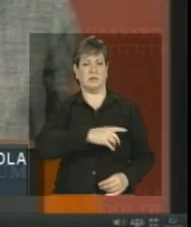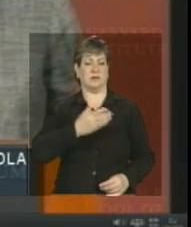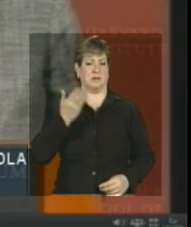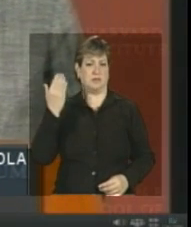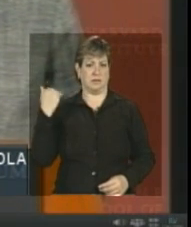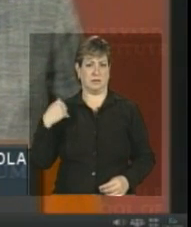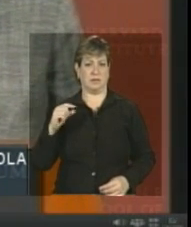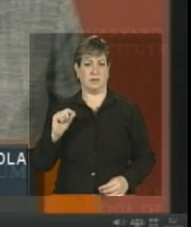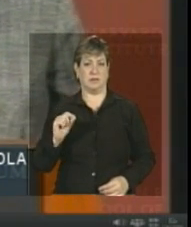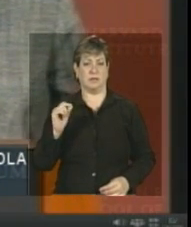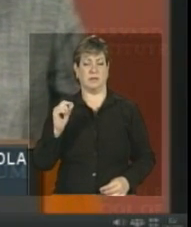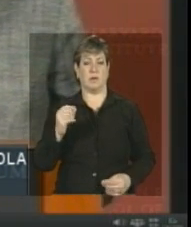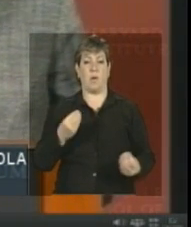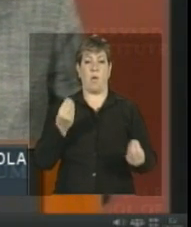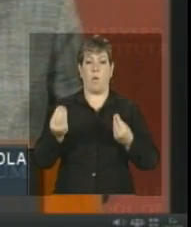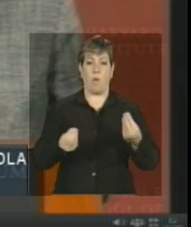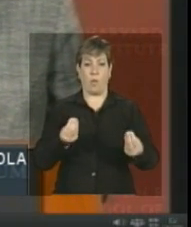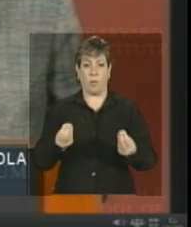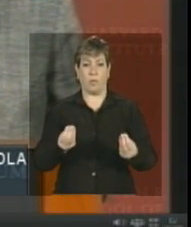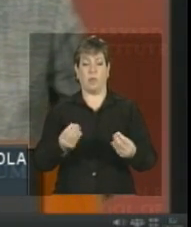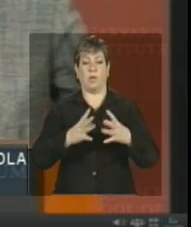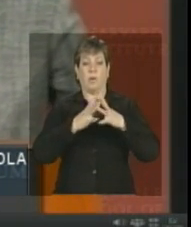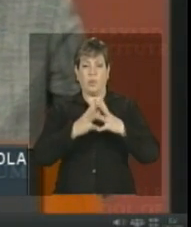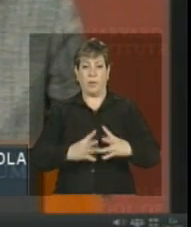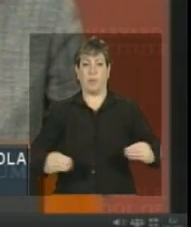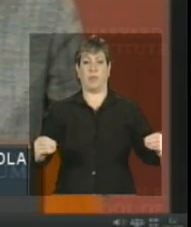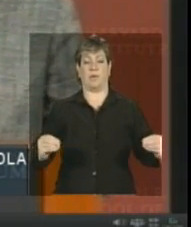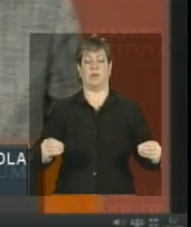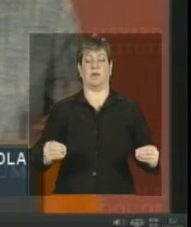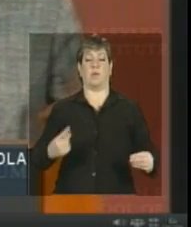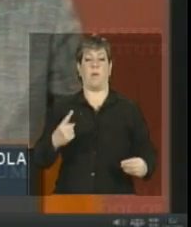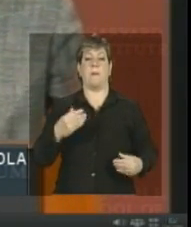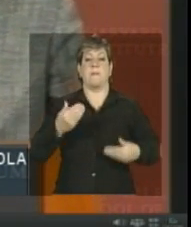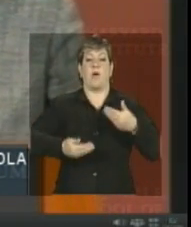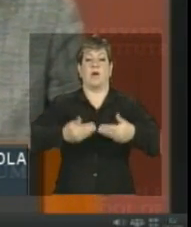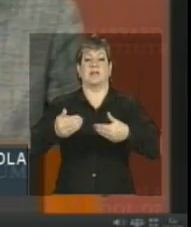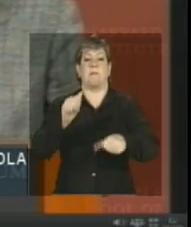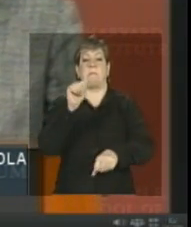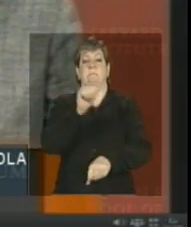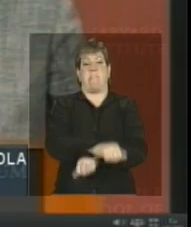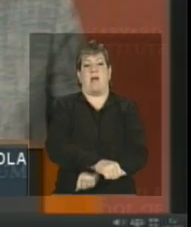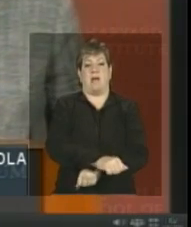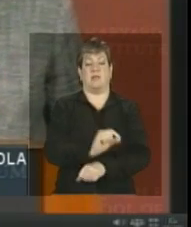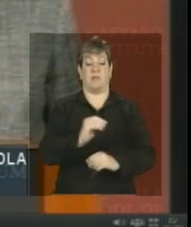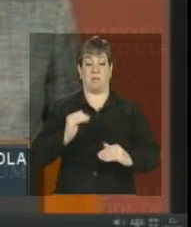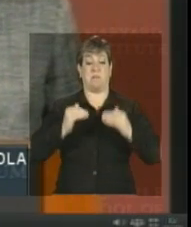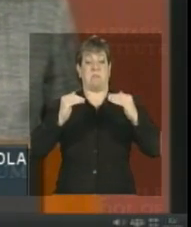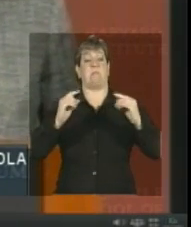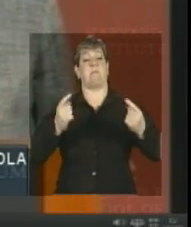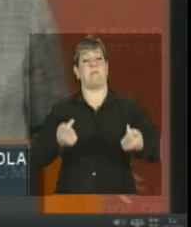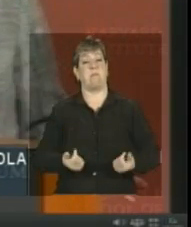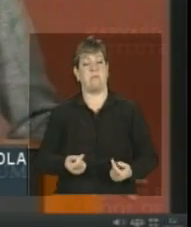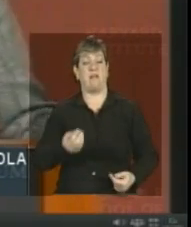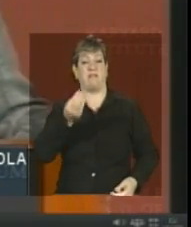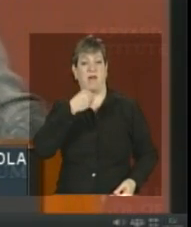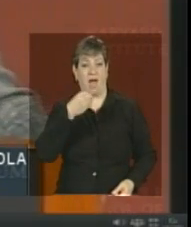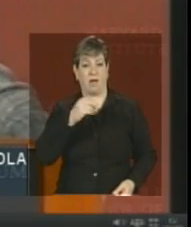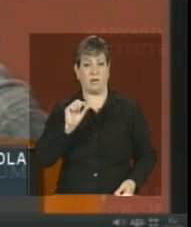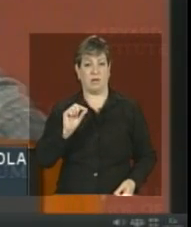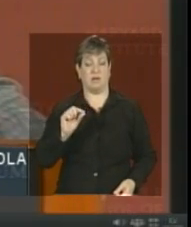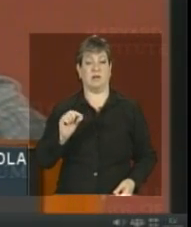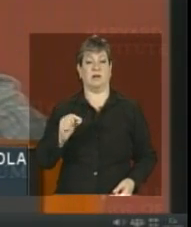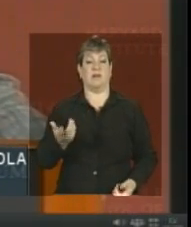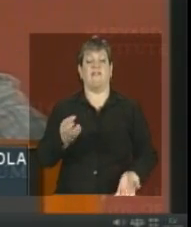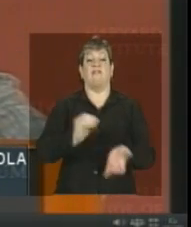dificuldades de sair de um processo de estagnação, de crescimento baixo, de ausência